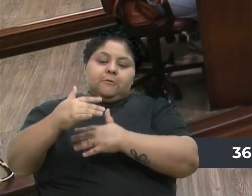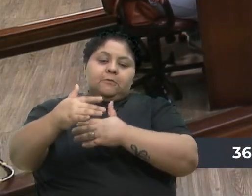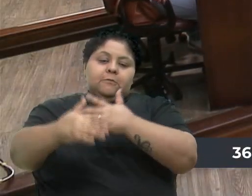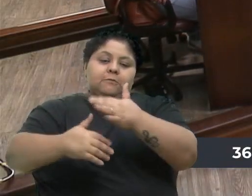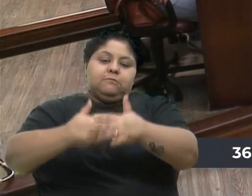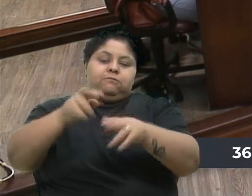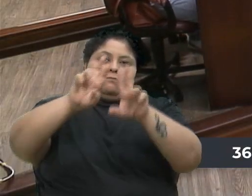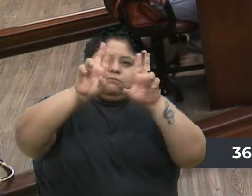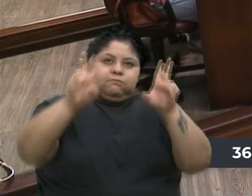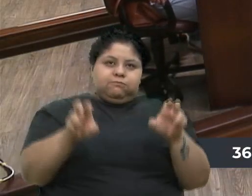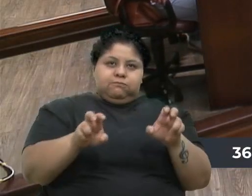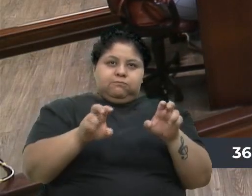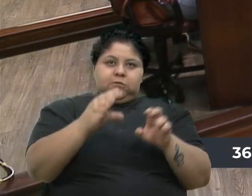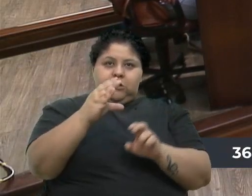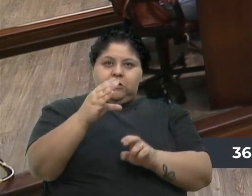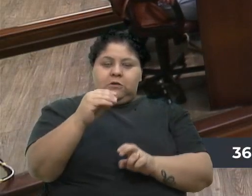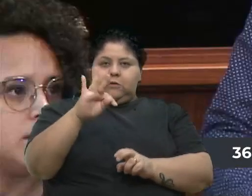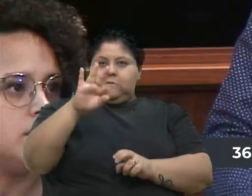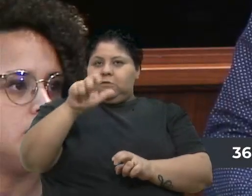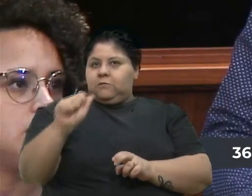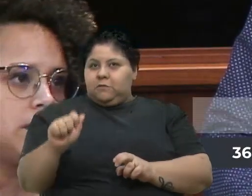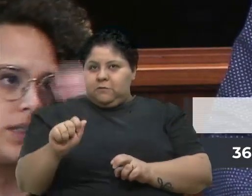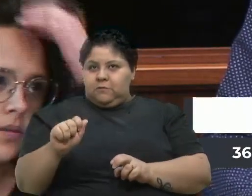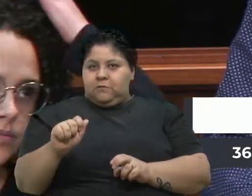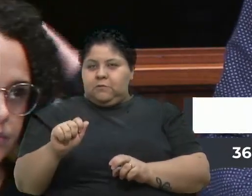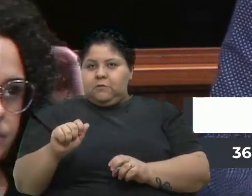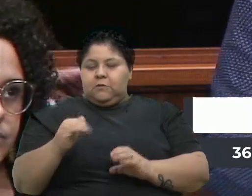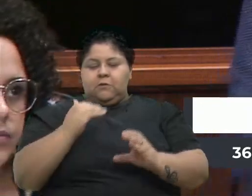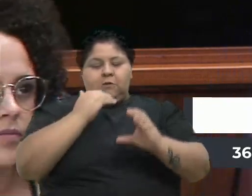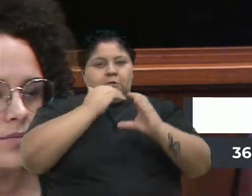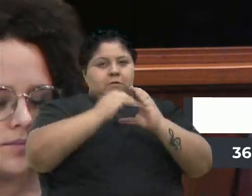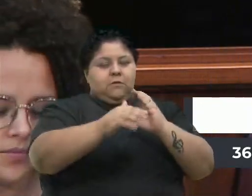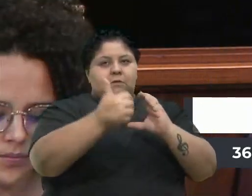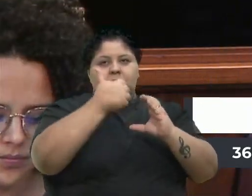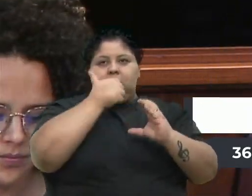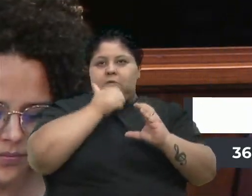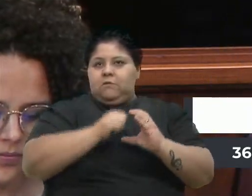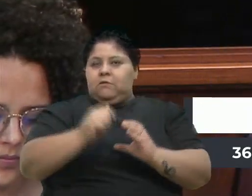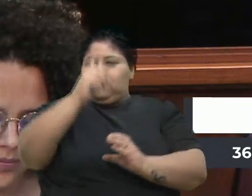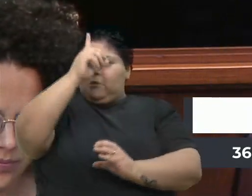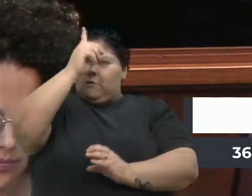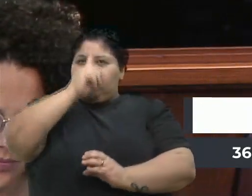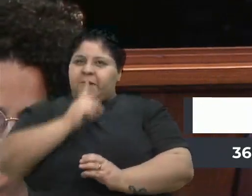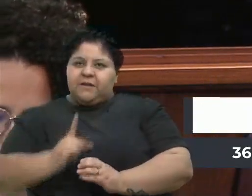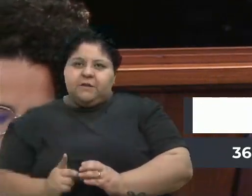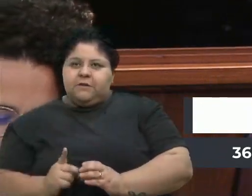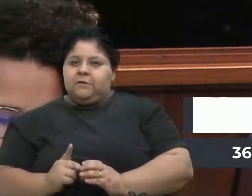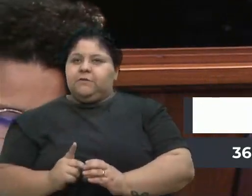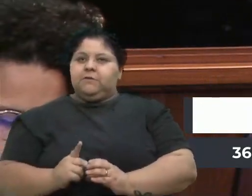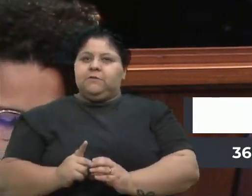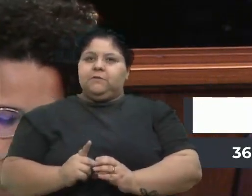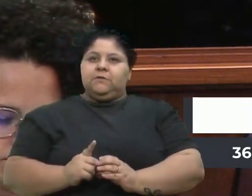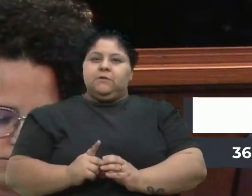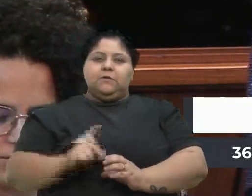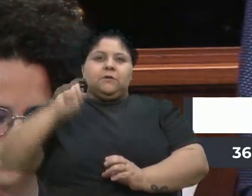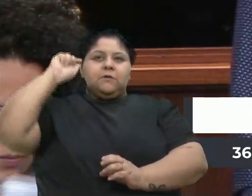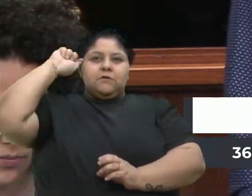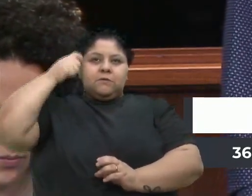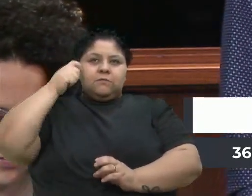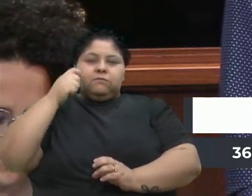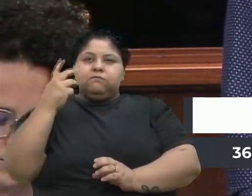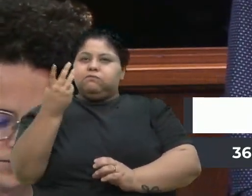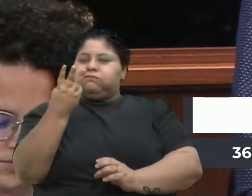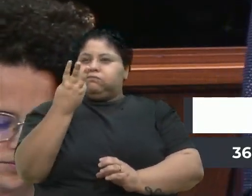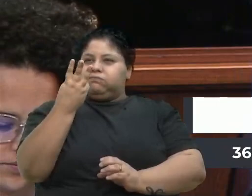Esse tema das cotas para as mulheres, cotas para deficientes, cotas para afrodescendentes, indígenas